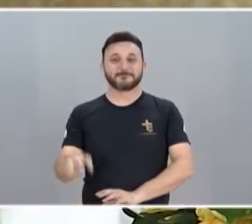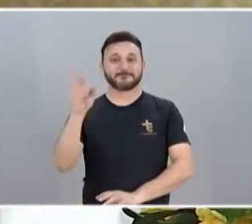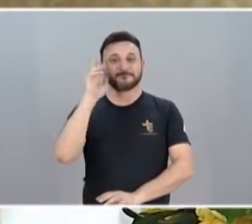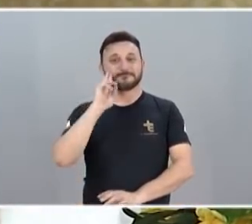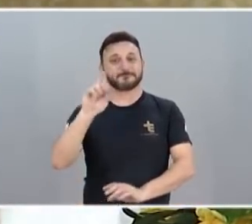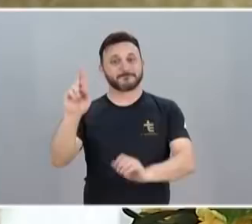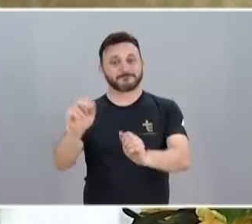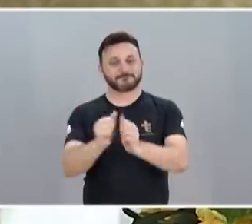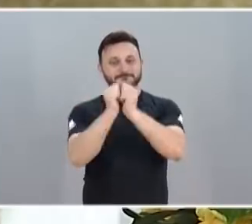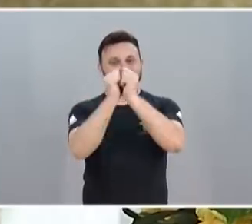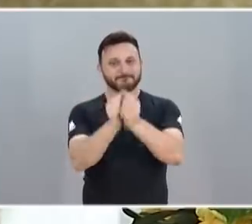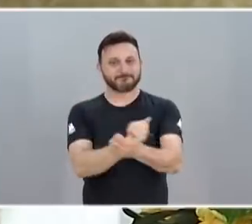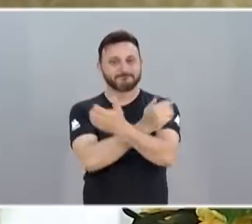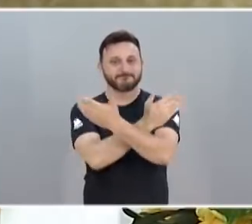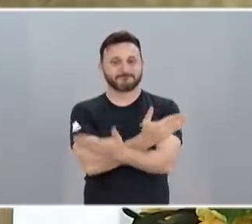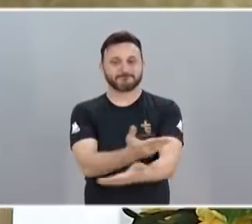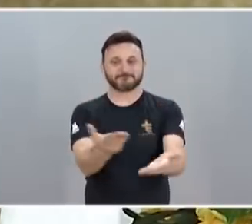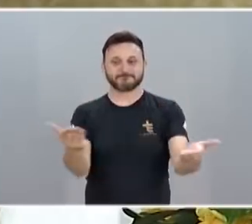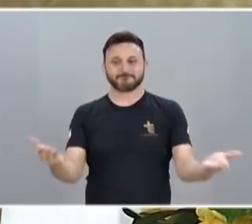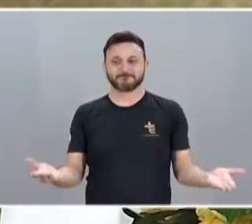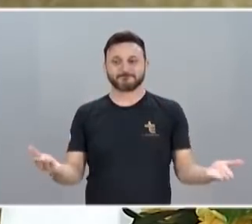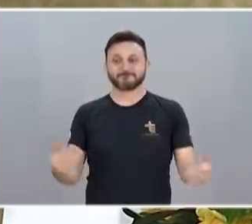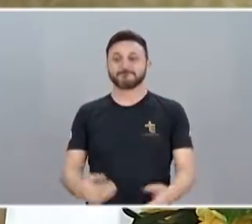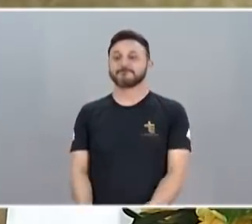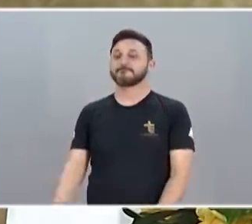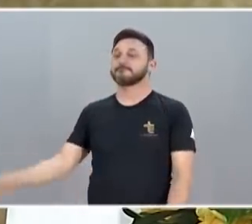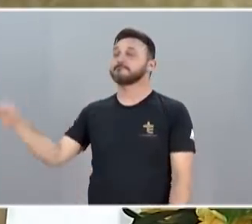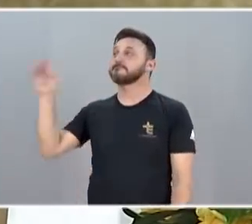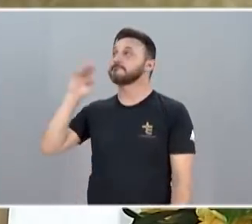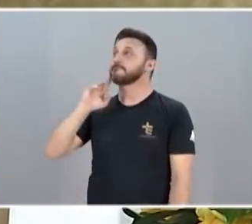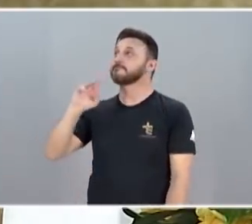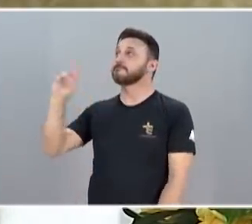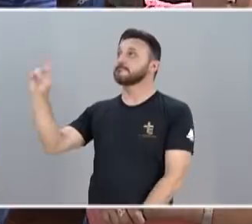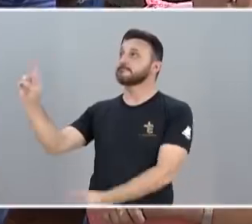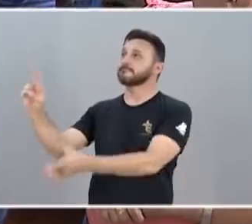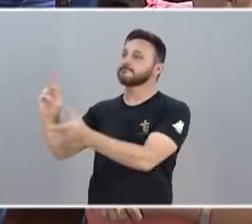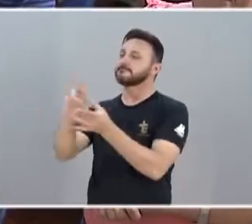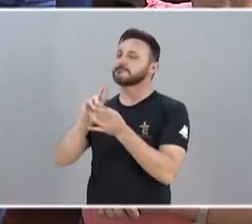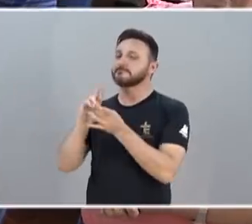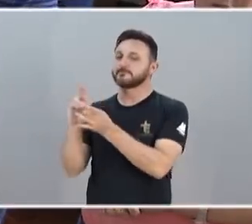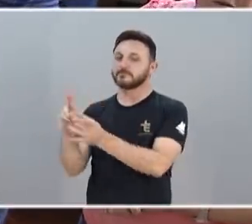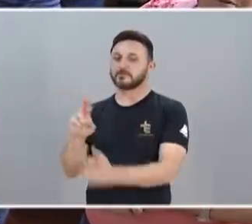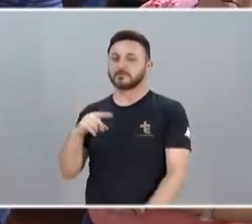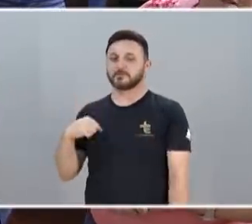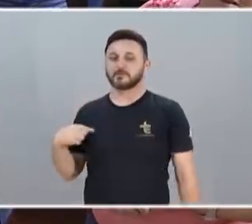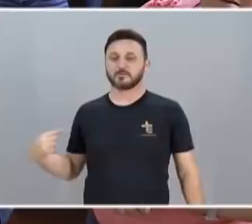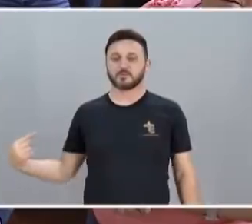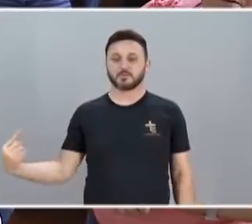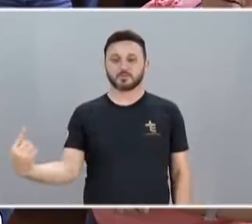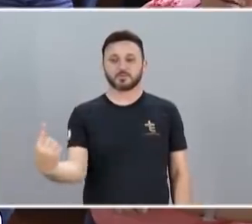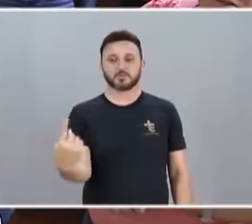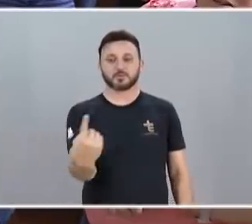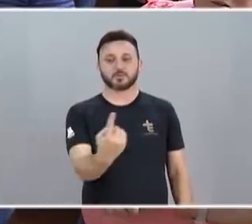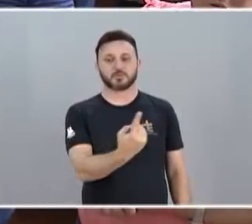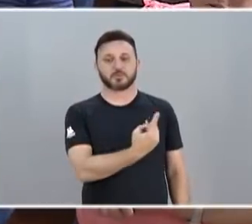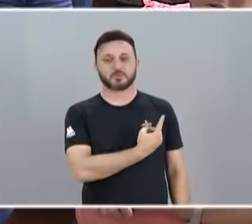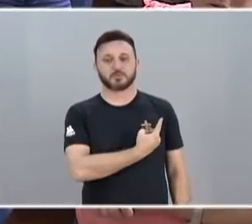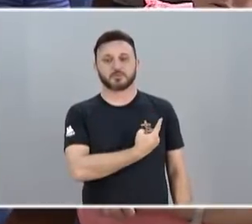O Senhor esteja convosco. Ele está no meio